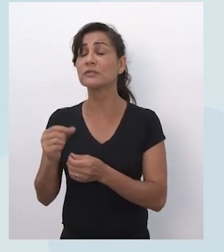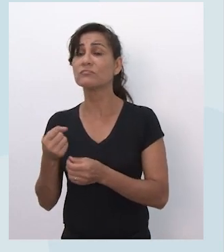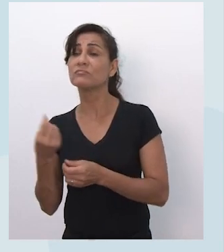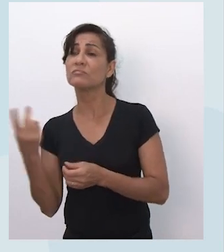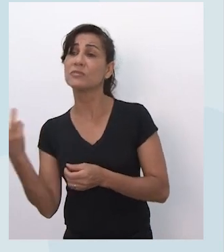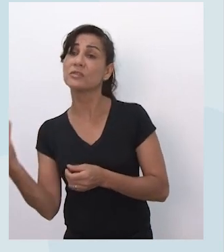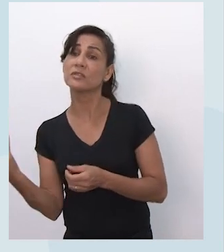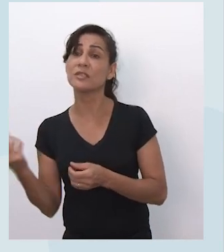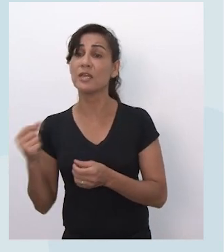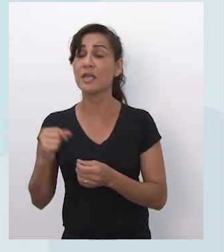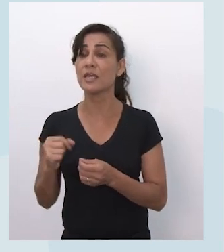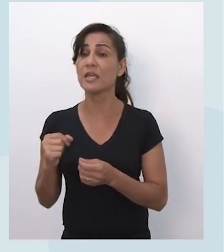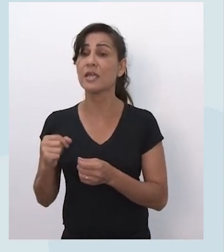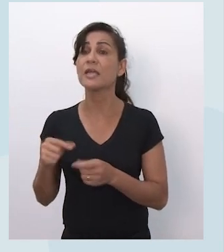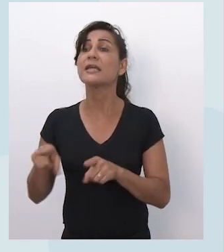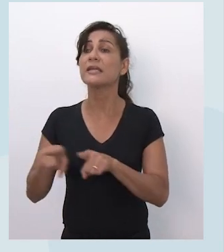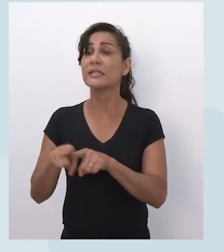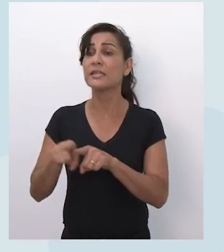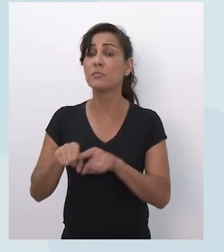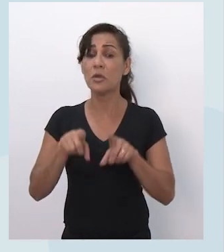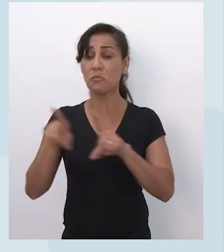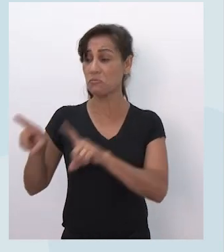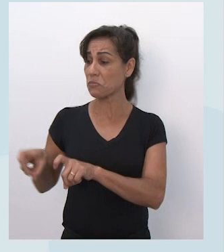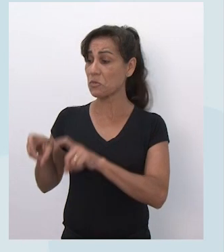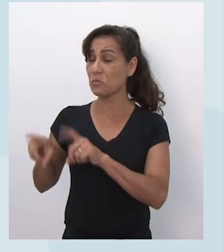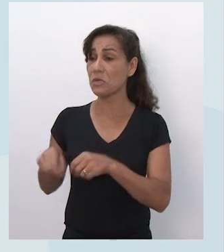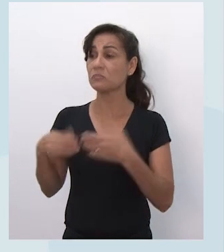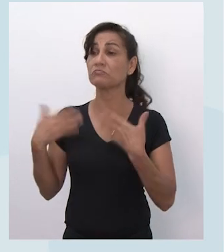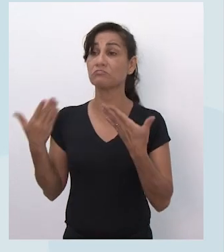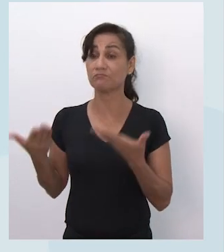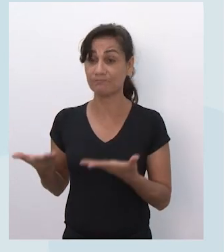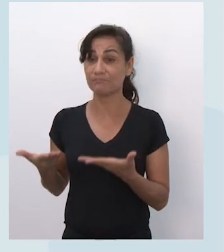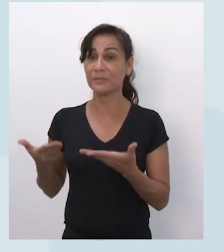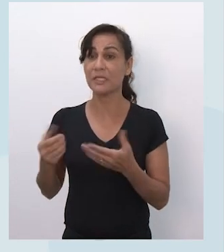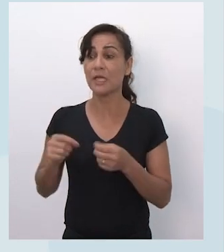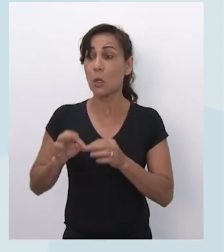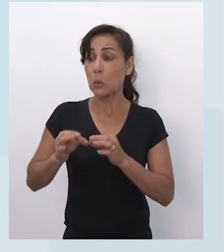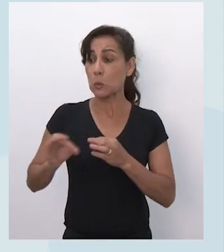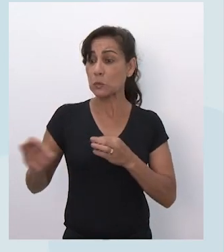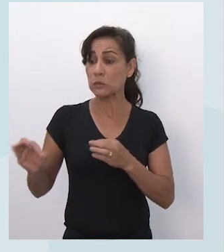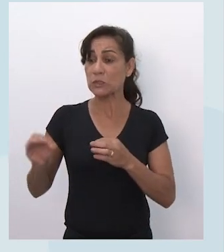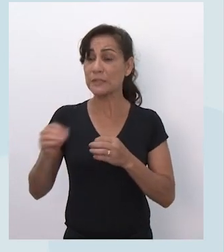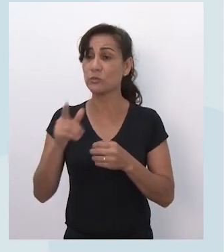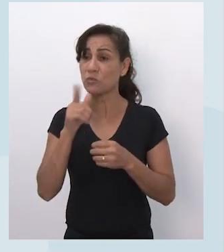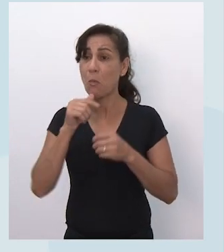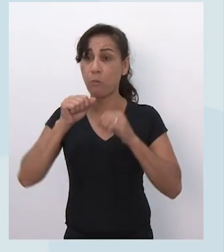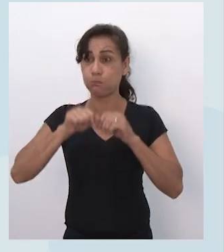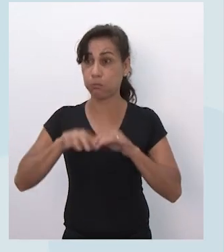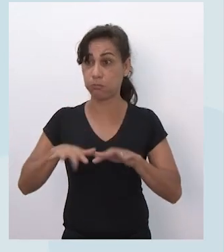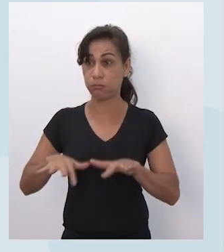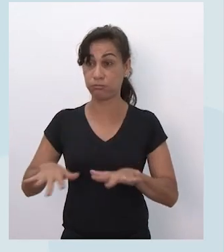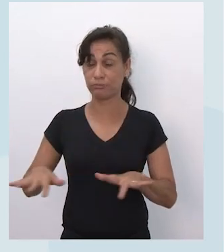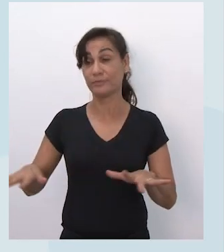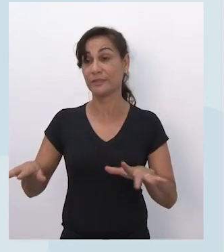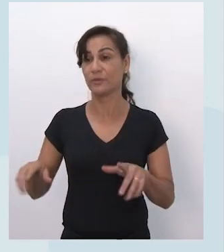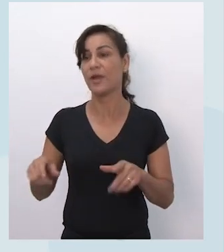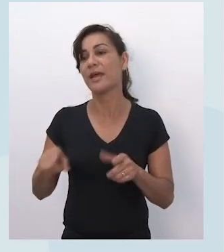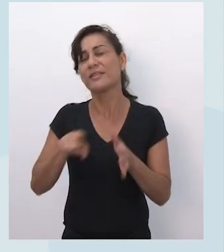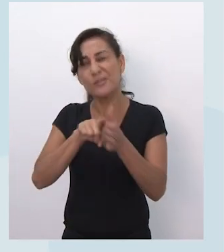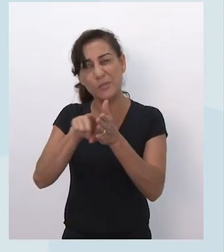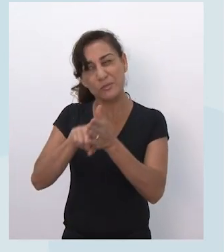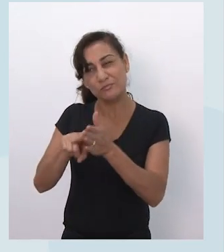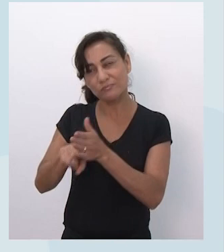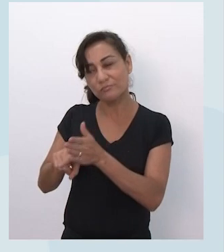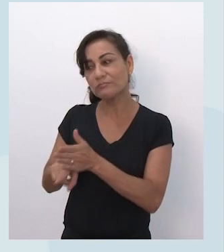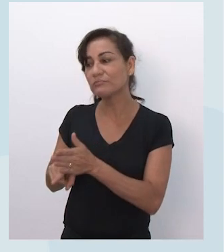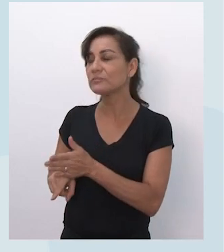né? E uma propriedade camponesa, quantos hectares tem? Qual é a extensão de uma enchente, né? Então, essas perguntas, esses questionamentos